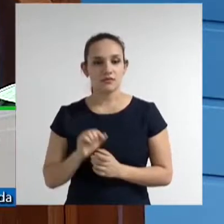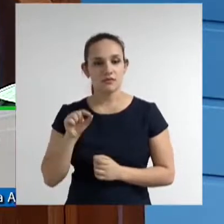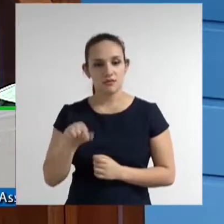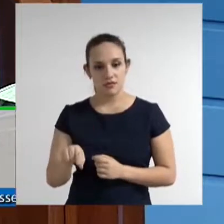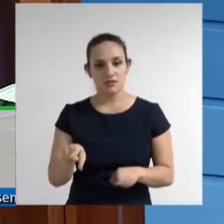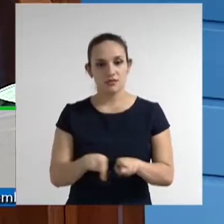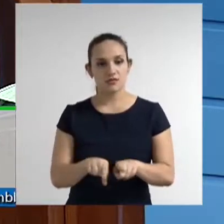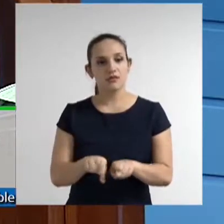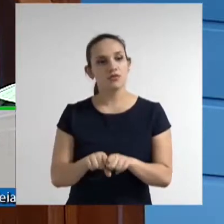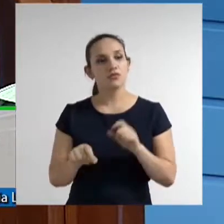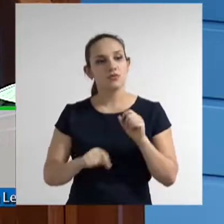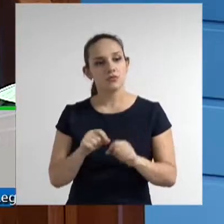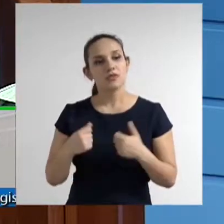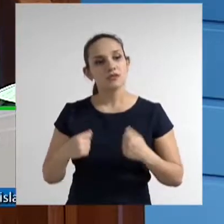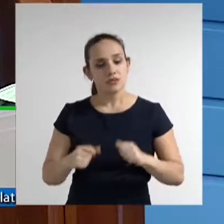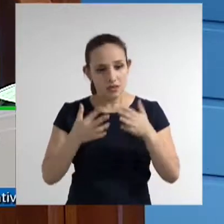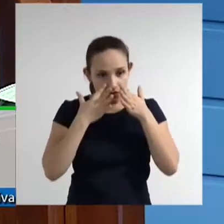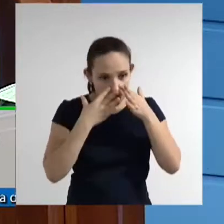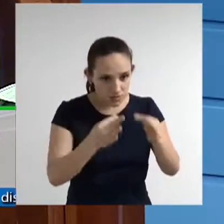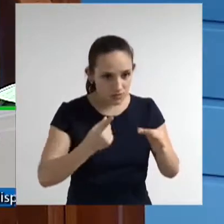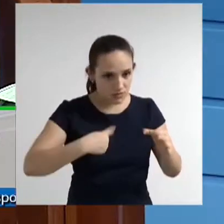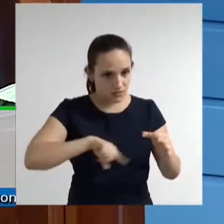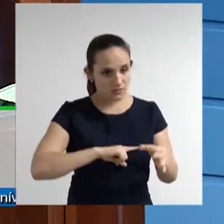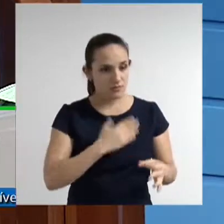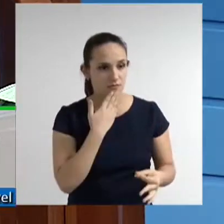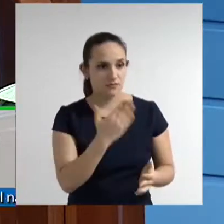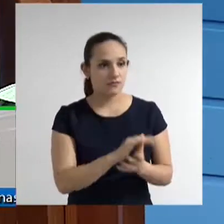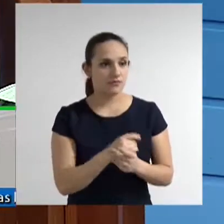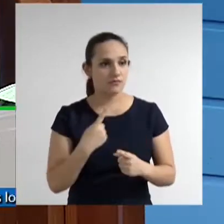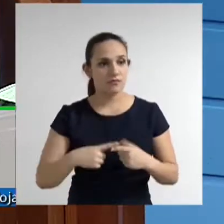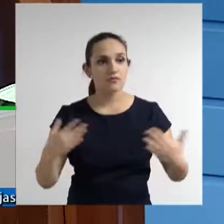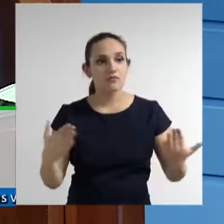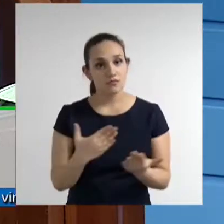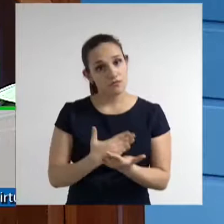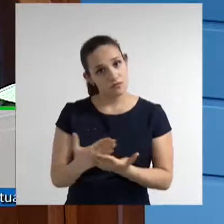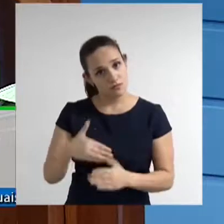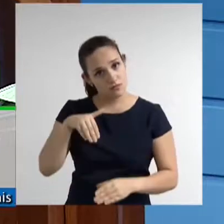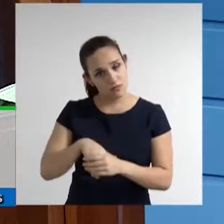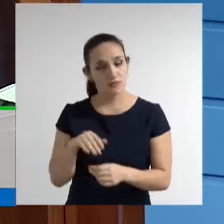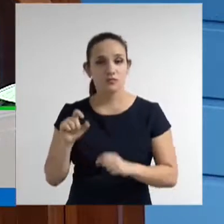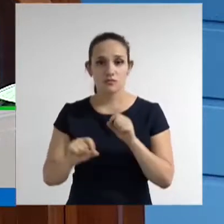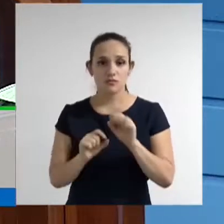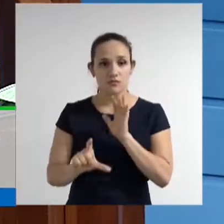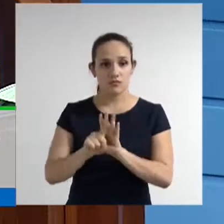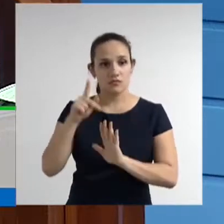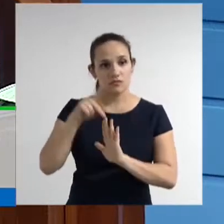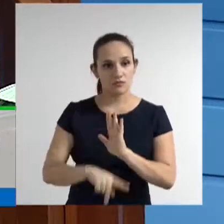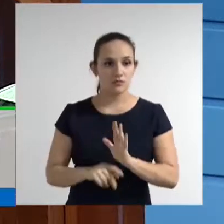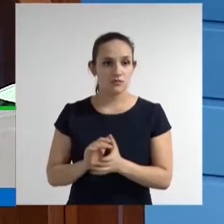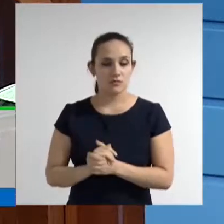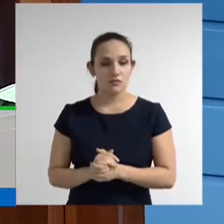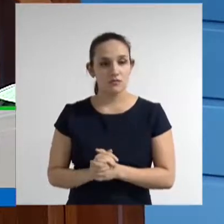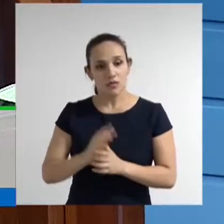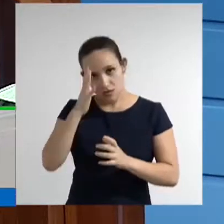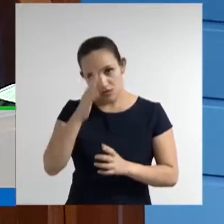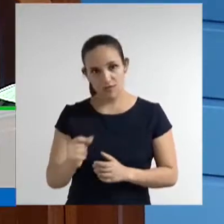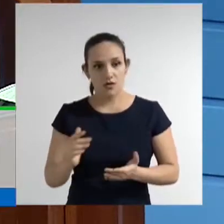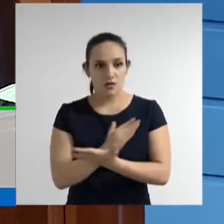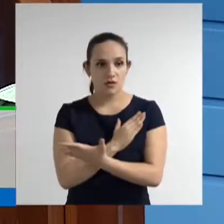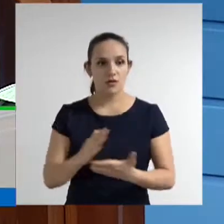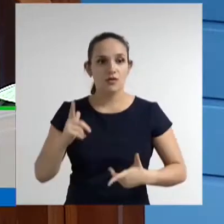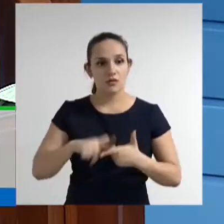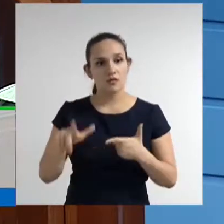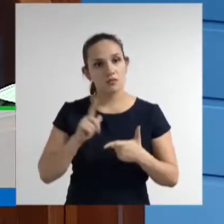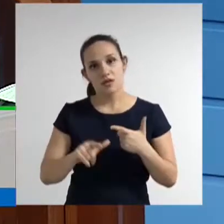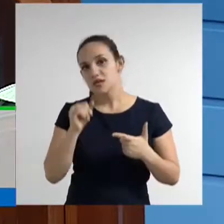leve em consideração o apelo que nós estamos fazendo aqui, porque nós estamos votando aqui um projeto que vai, com certeza, regularizar algumas situações,